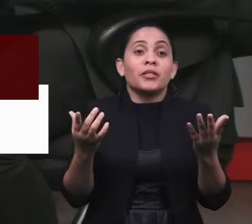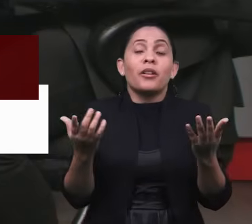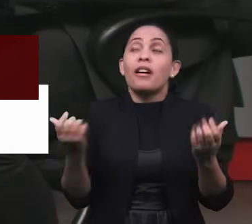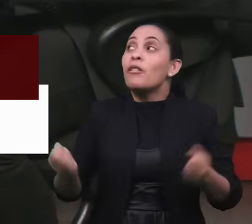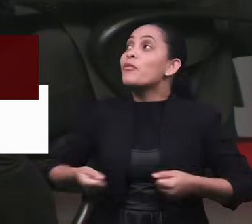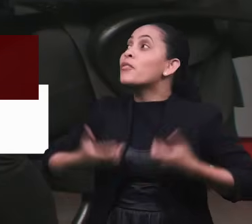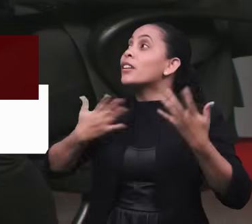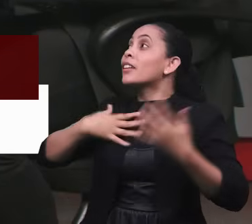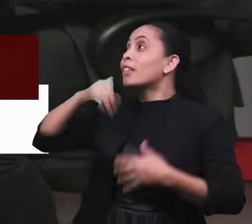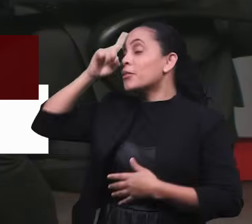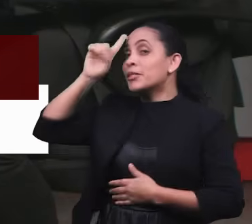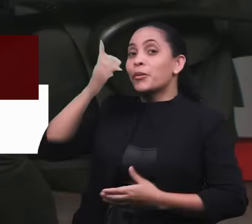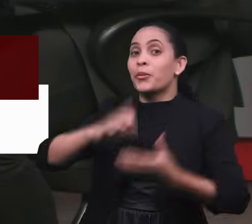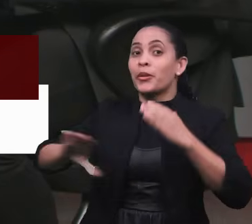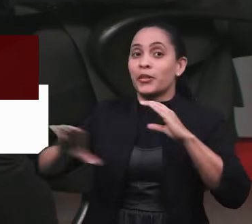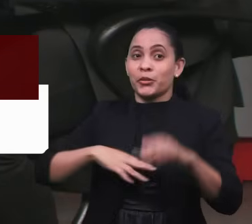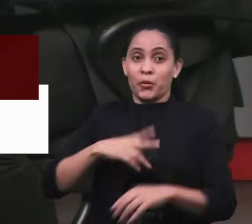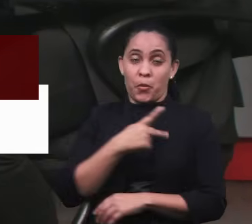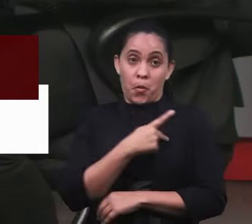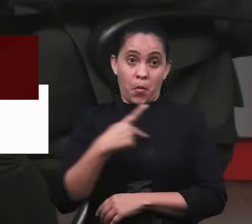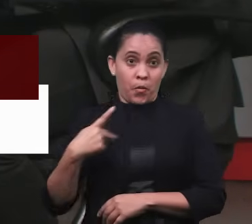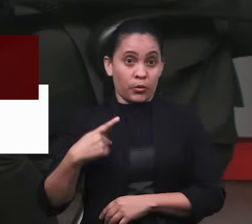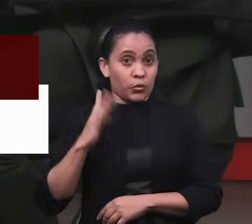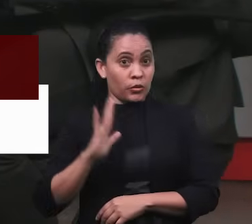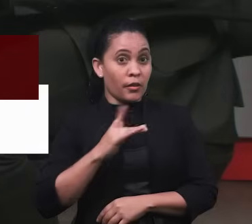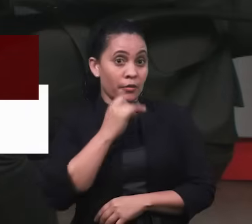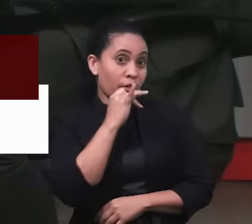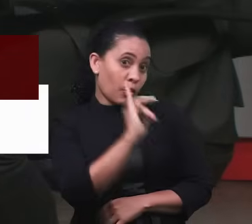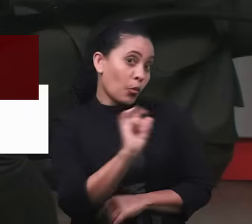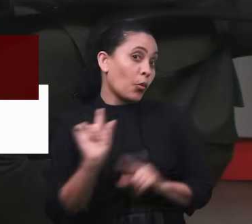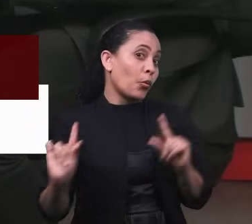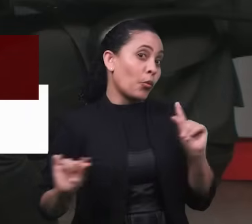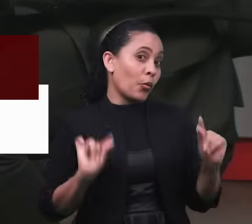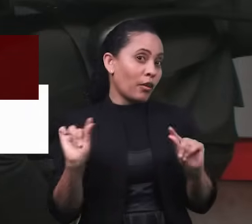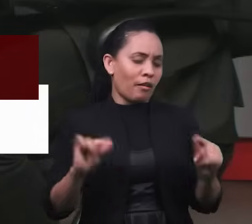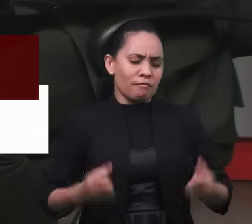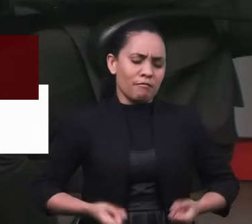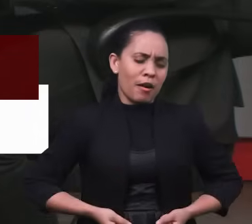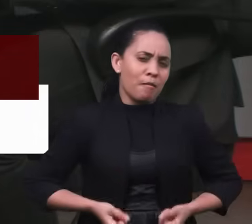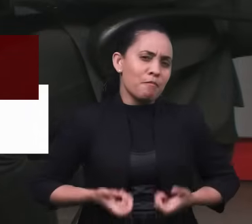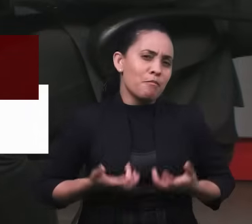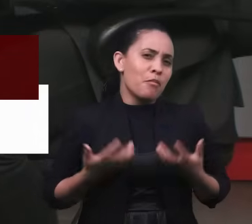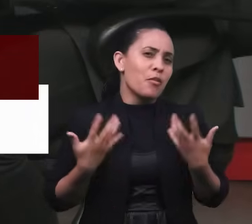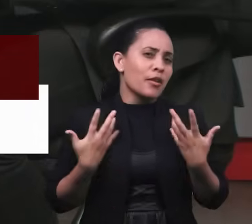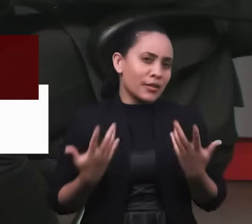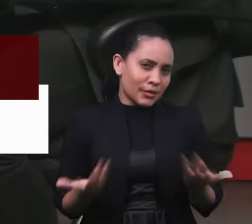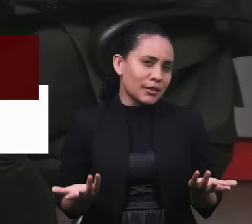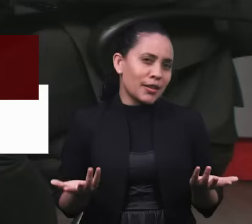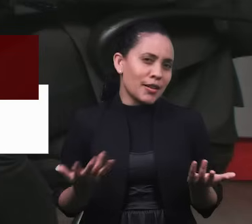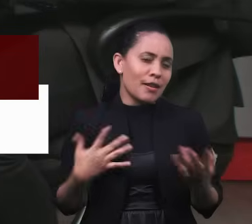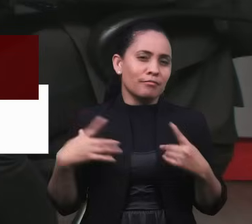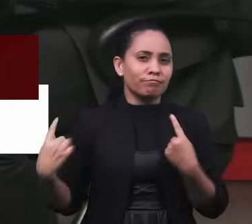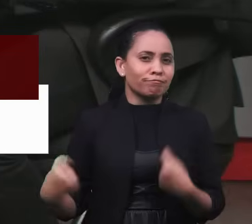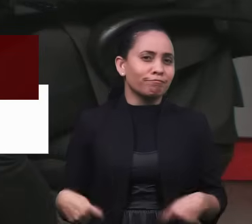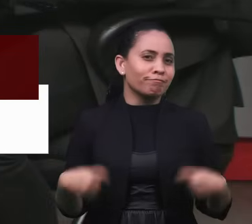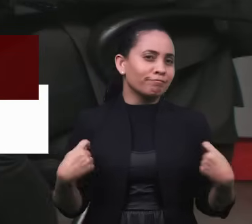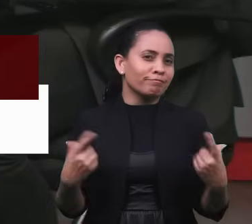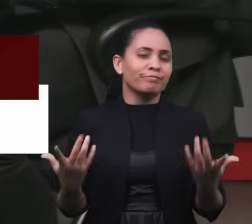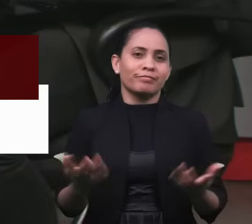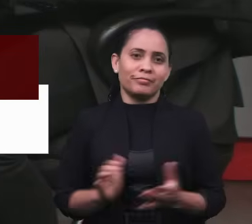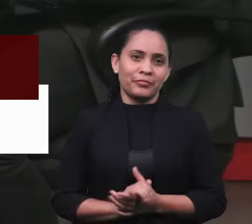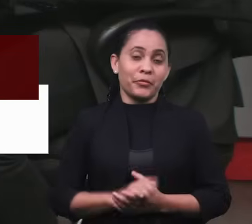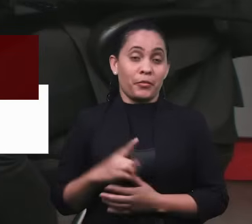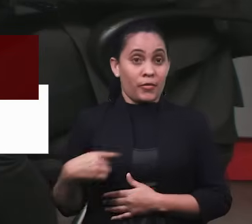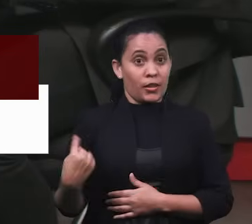cântico, né? O pastor Fábio até fez uma citação aqui de que é uma poesia, né? E a necessidade